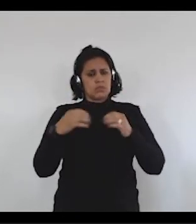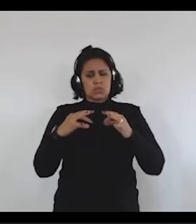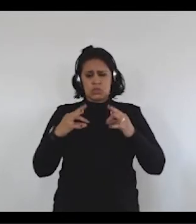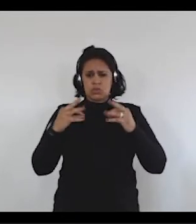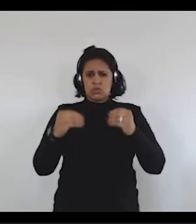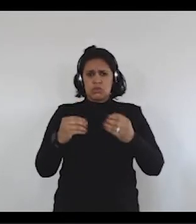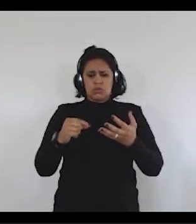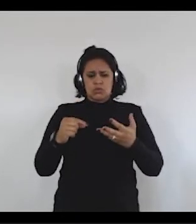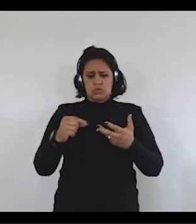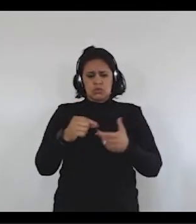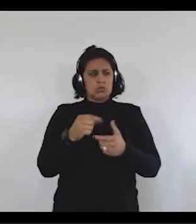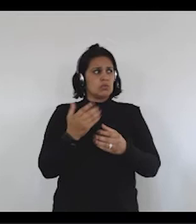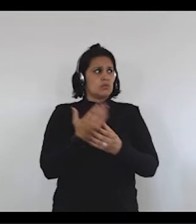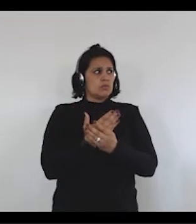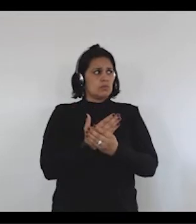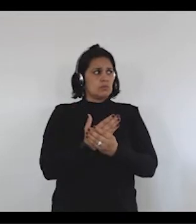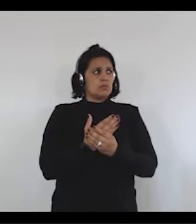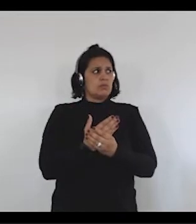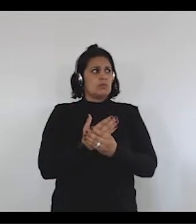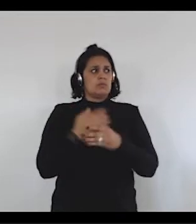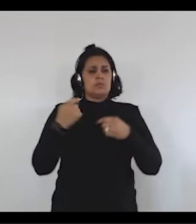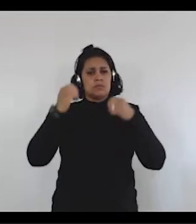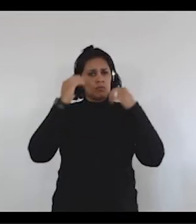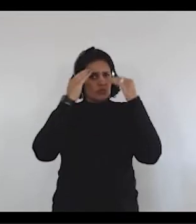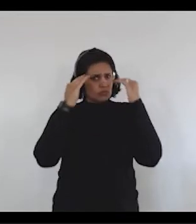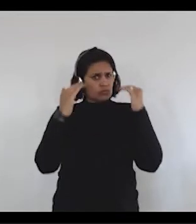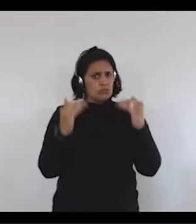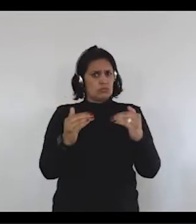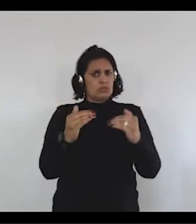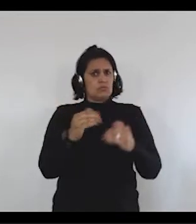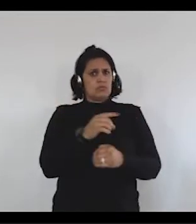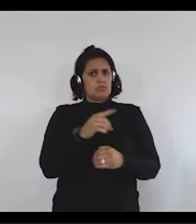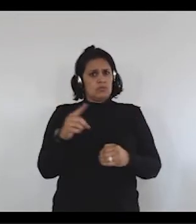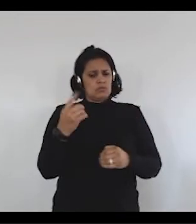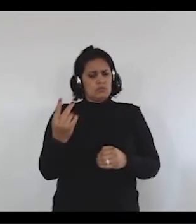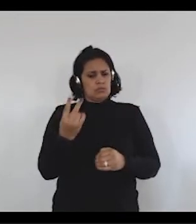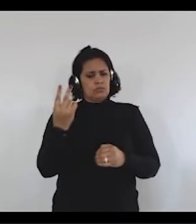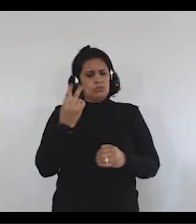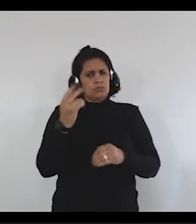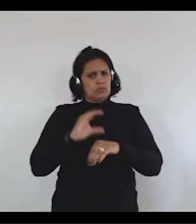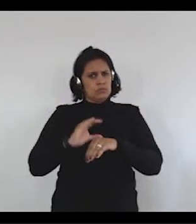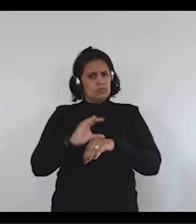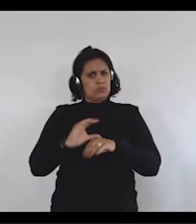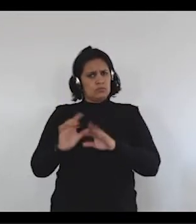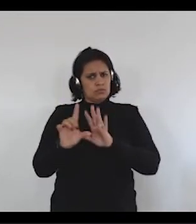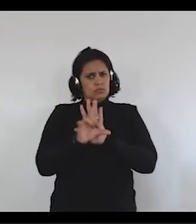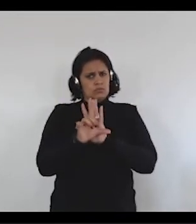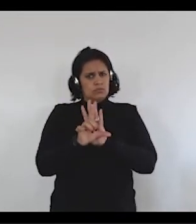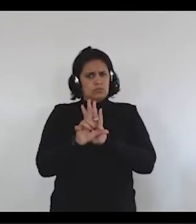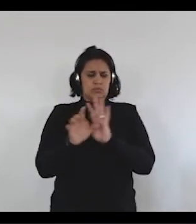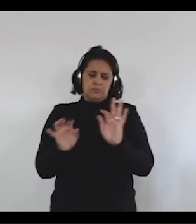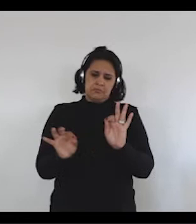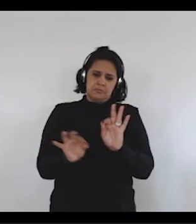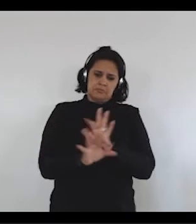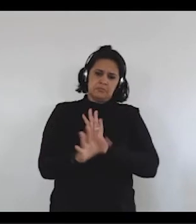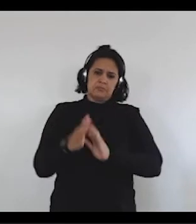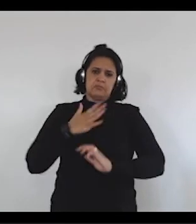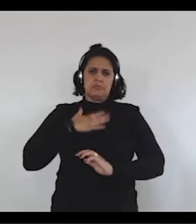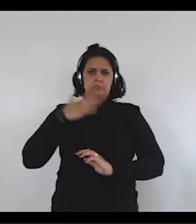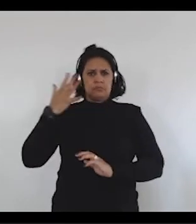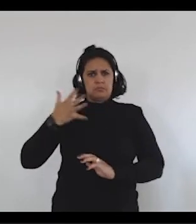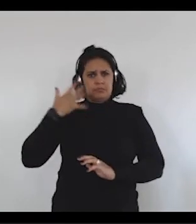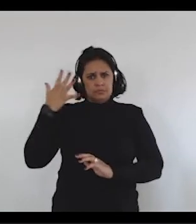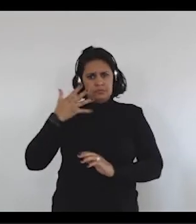esses processos obedeçam irrestritamente os valores constitucionais e legais. Encerro aqui a minha